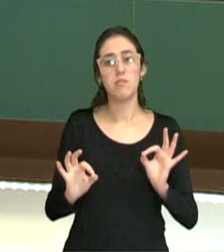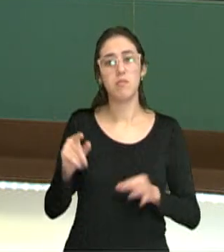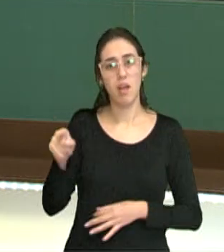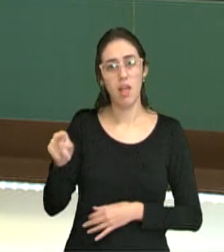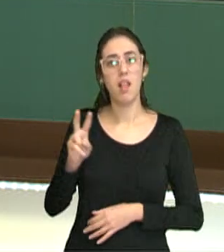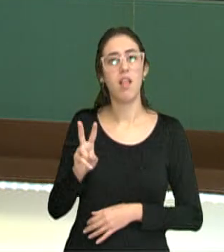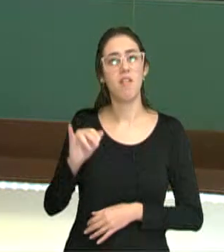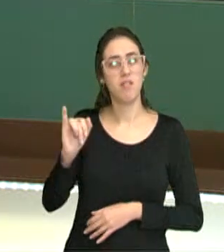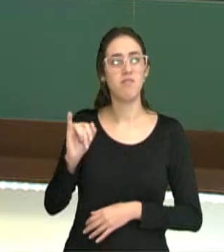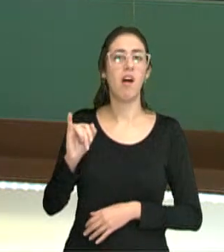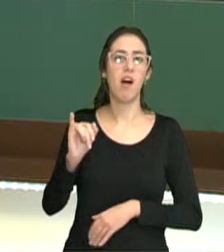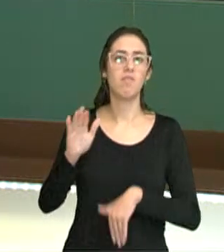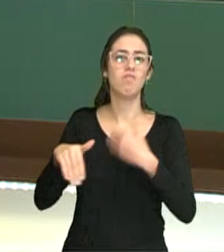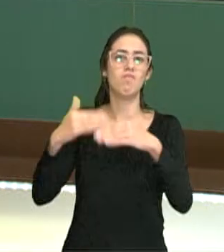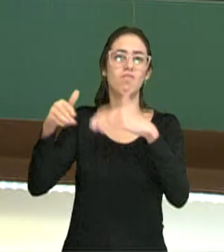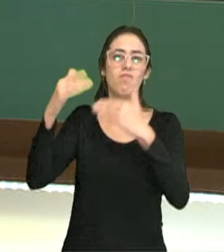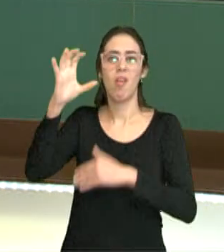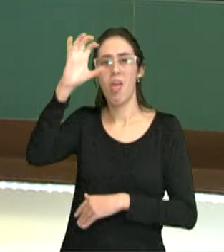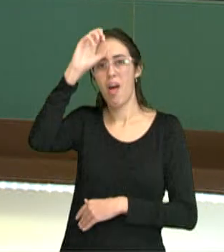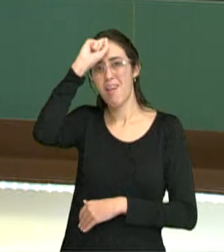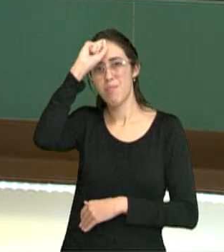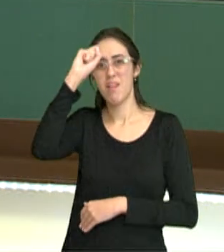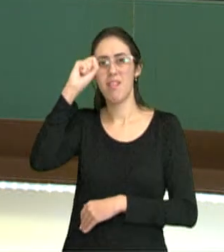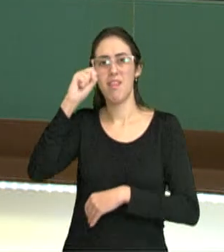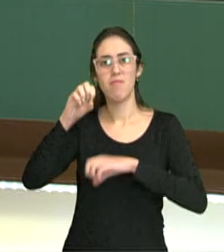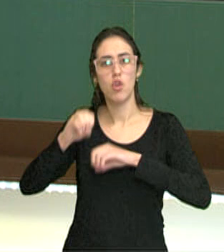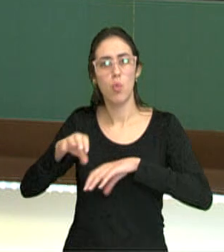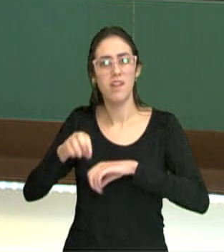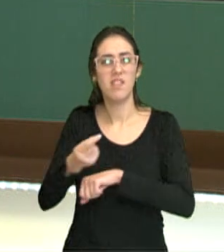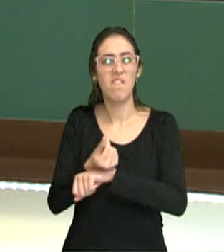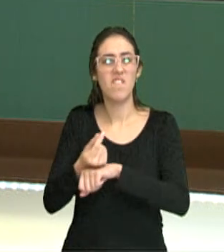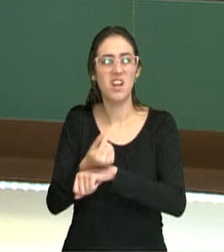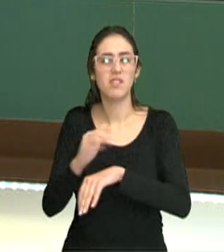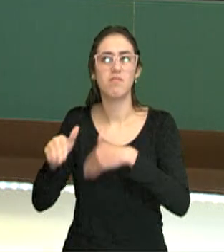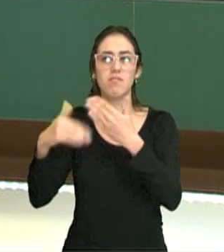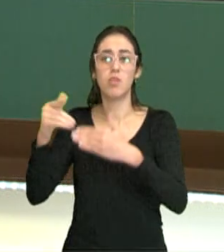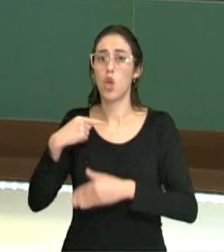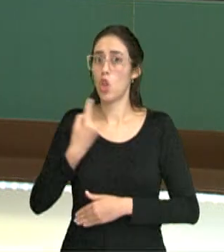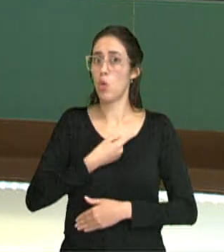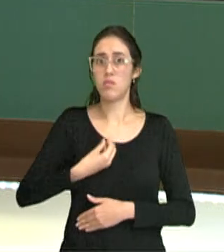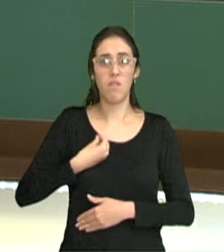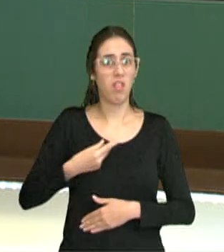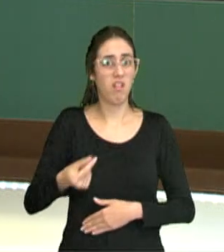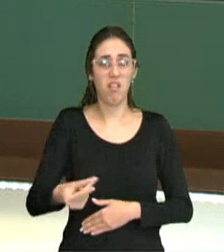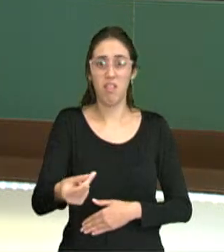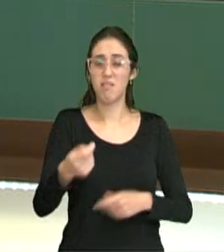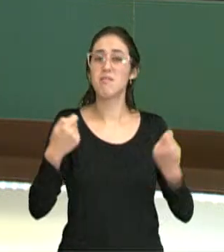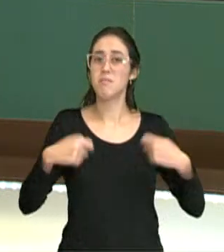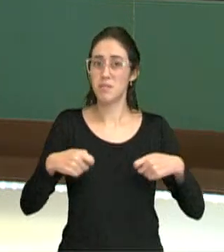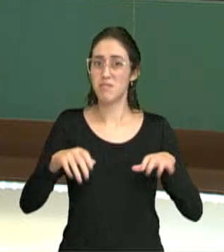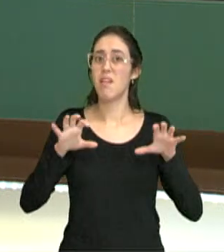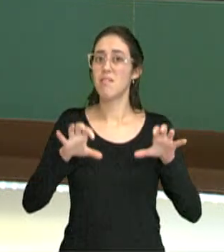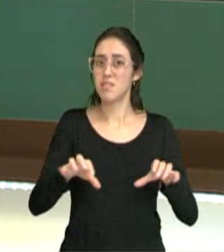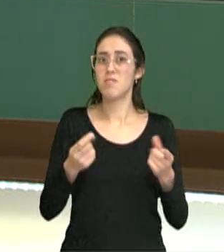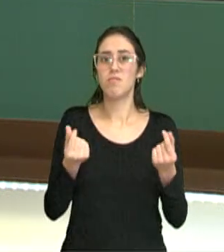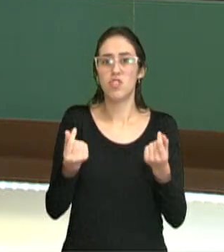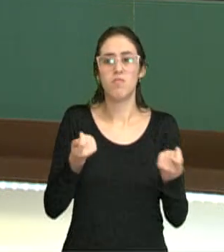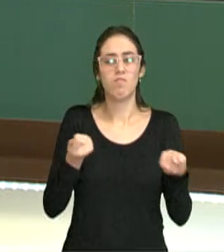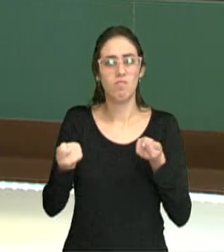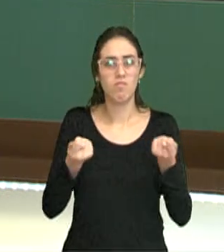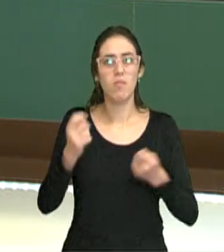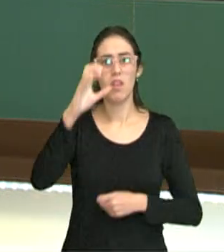sua própria educação financeira, porque isso a gente vai precisar fazer o resto da vida, né? Esse exemplo do videogame a gente pode